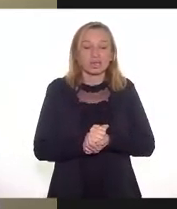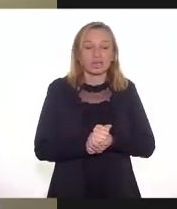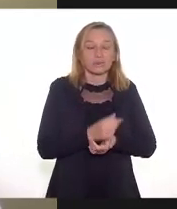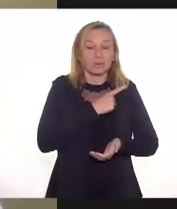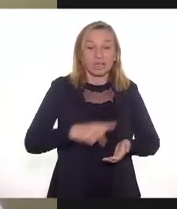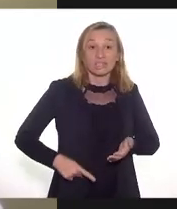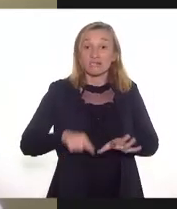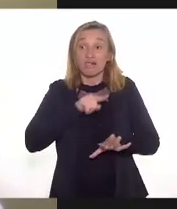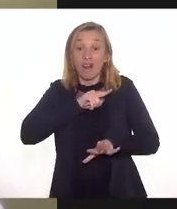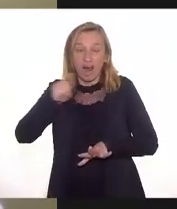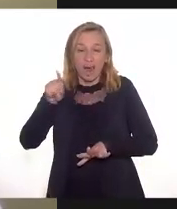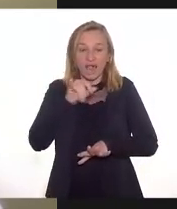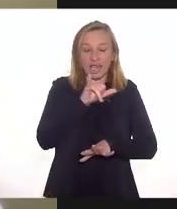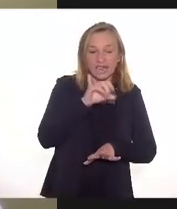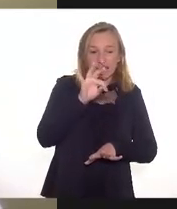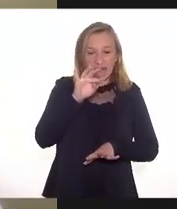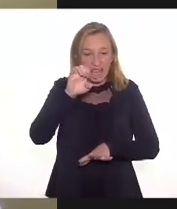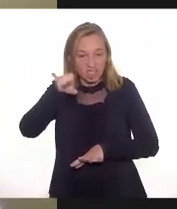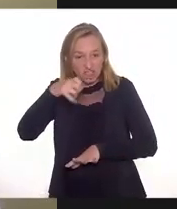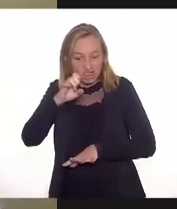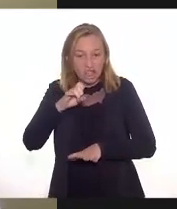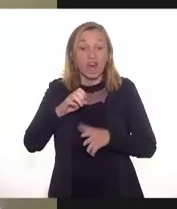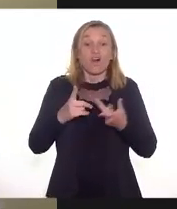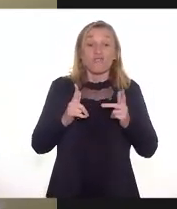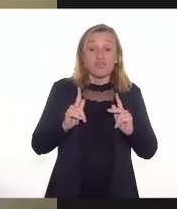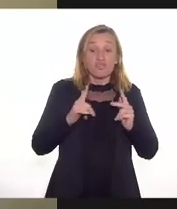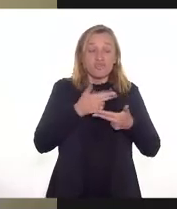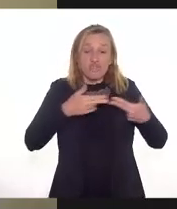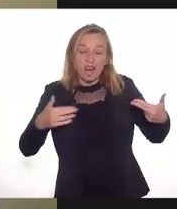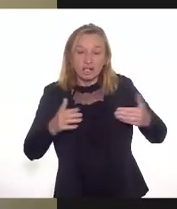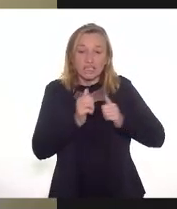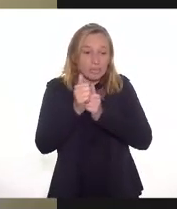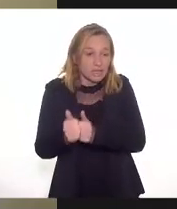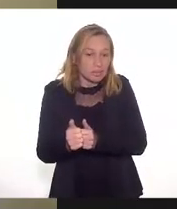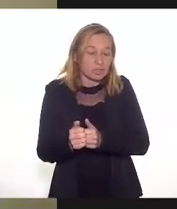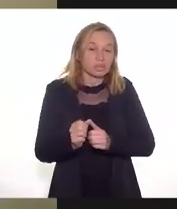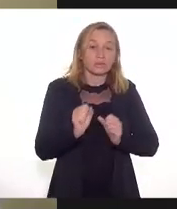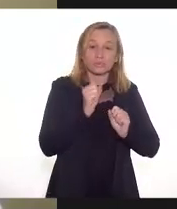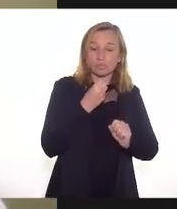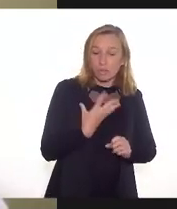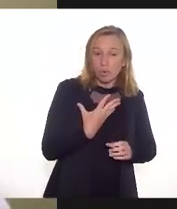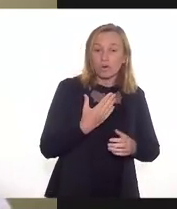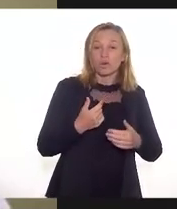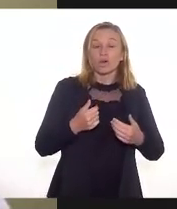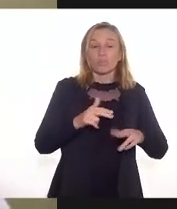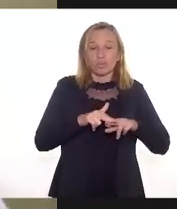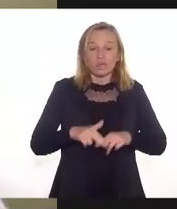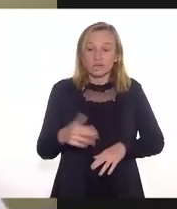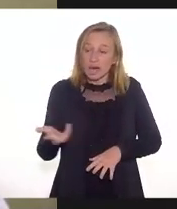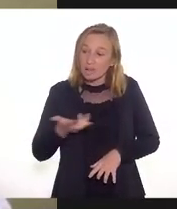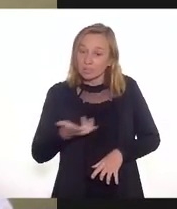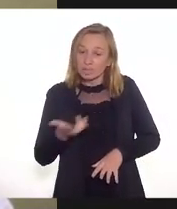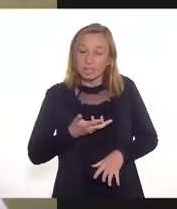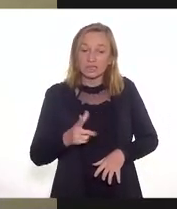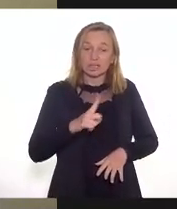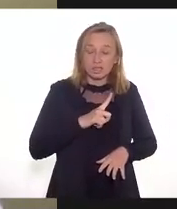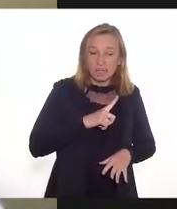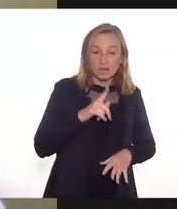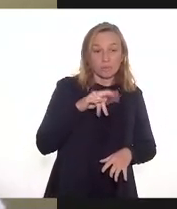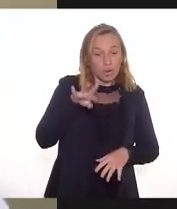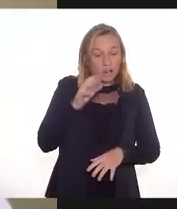ITERJ. Está em muitos encaminhamentos positivos. Por isso, a pressa da gente ter o programa lançado. E com